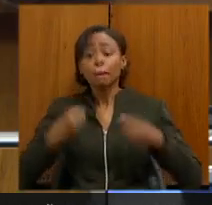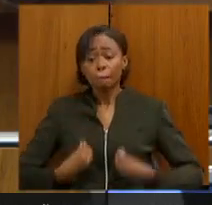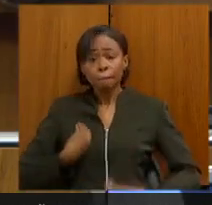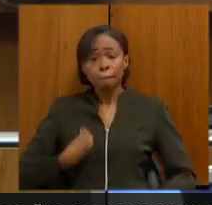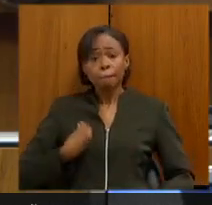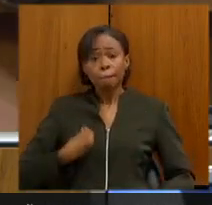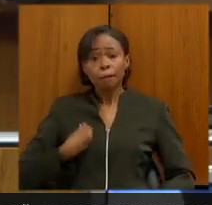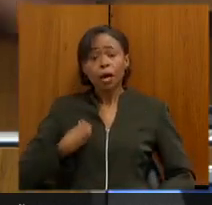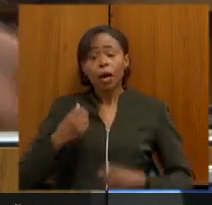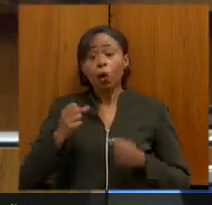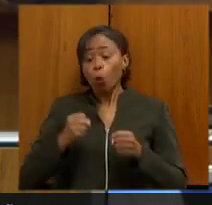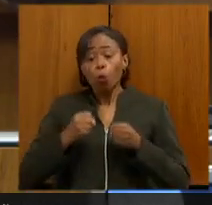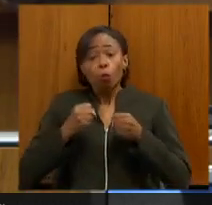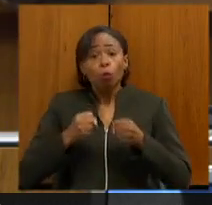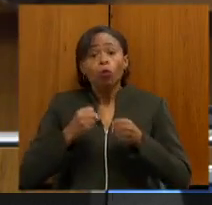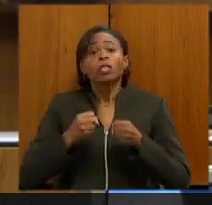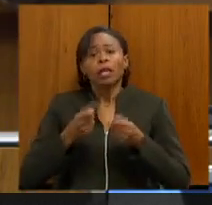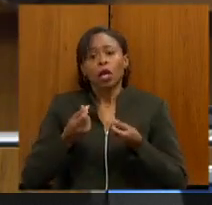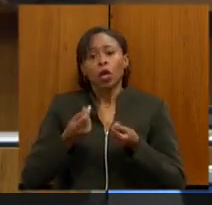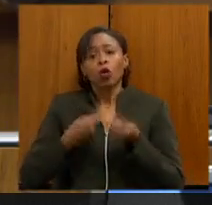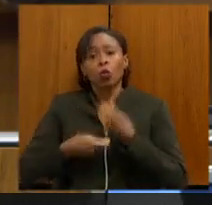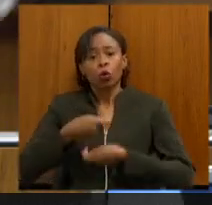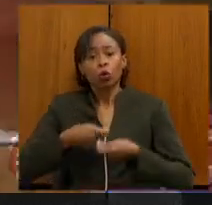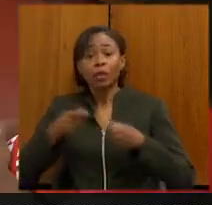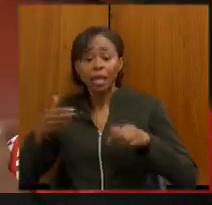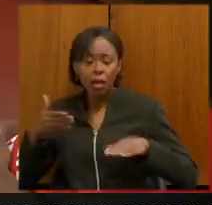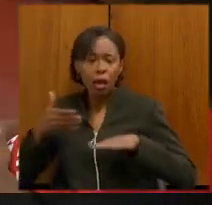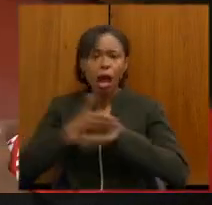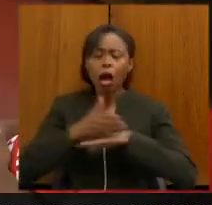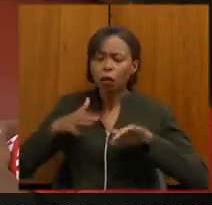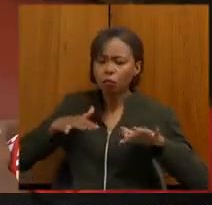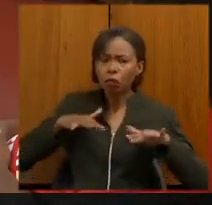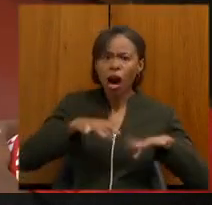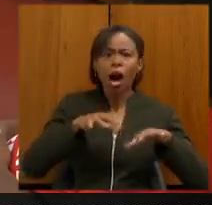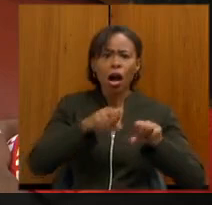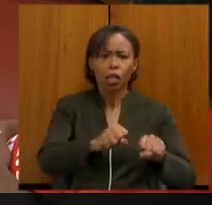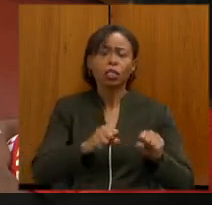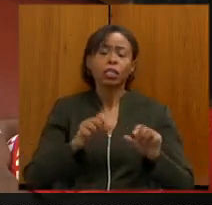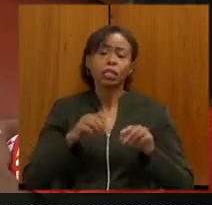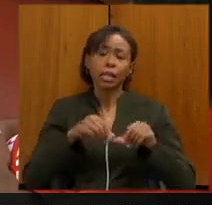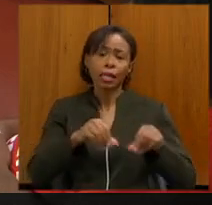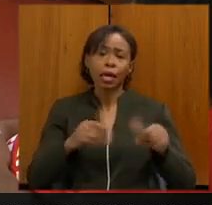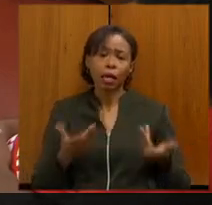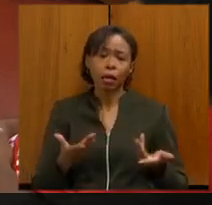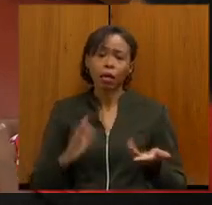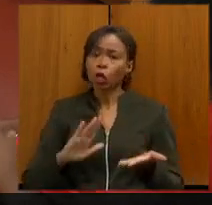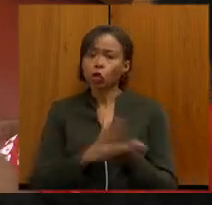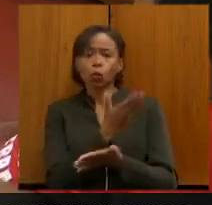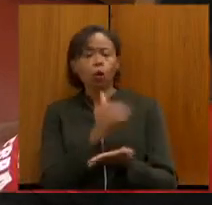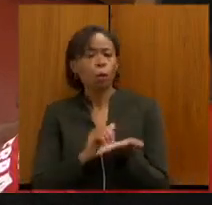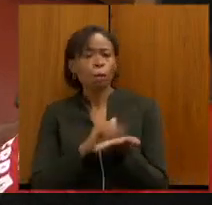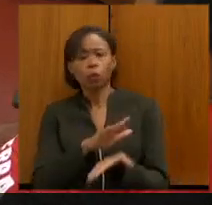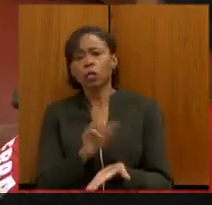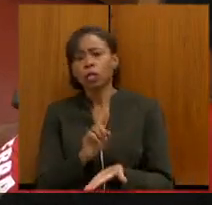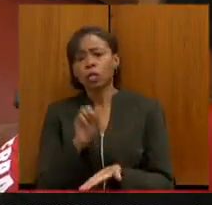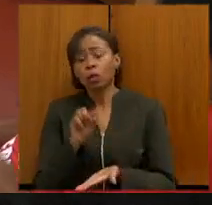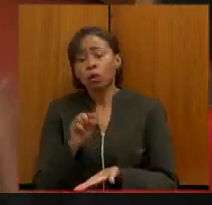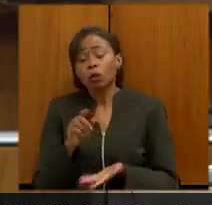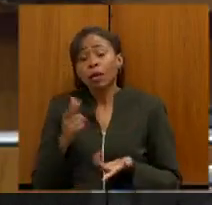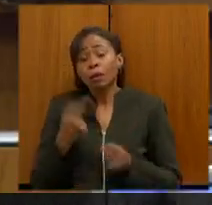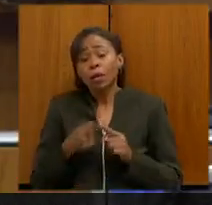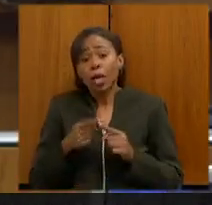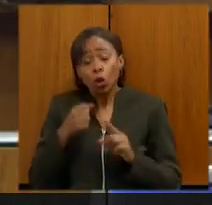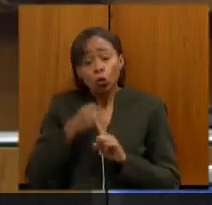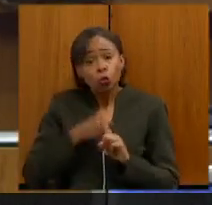quem quem vai de terra e não é penalizar depois quer expulsar quem luta por ela para comprar função social